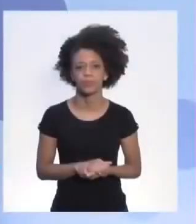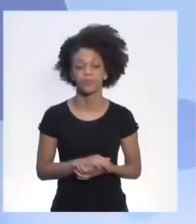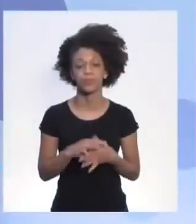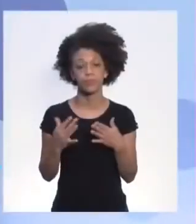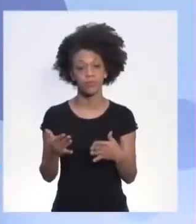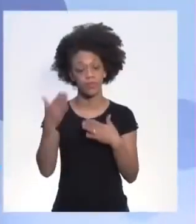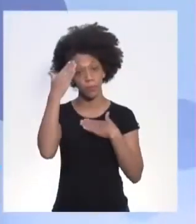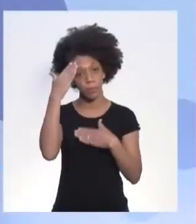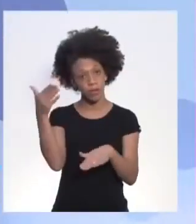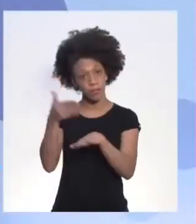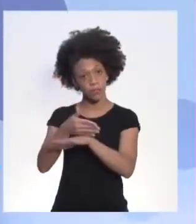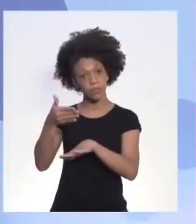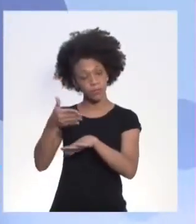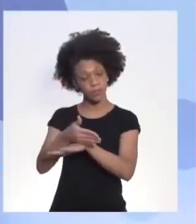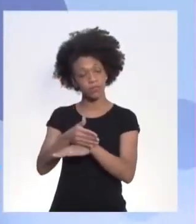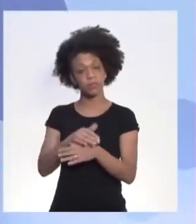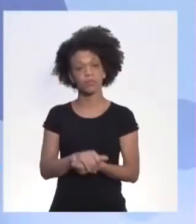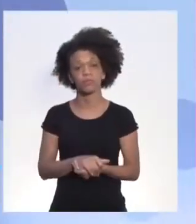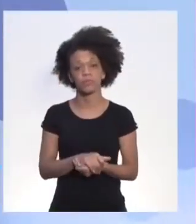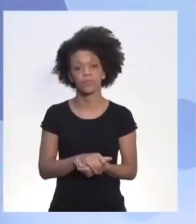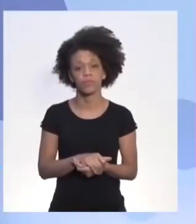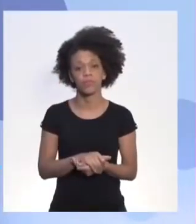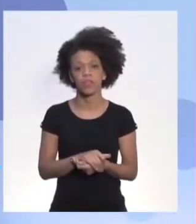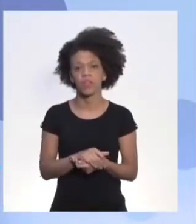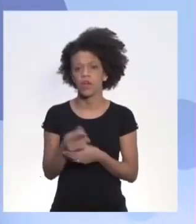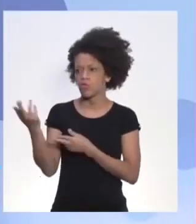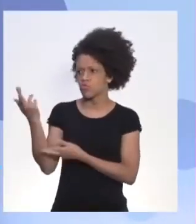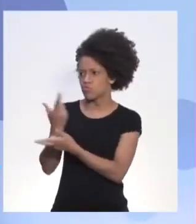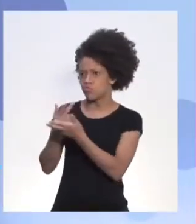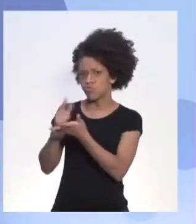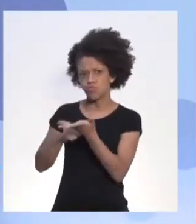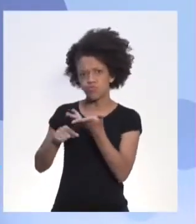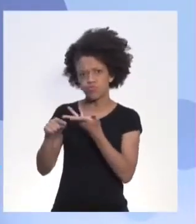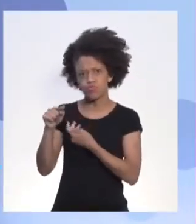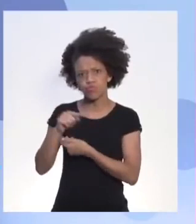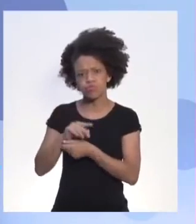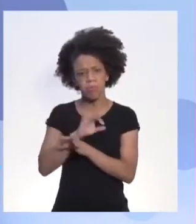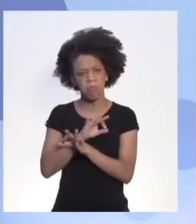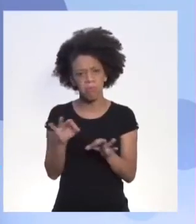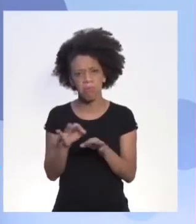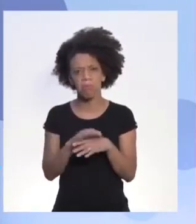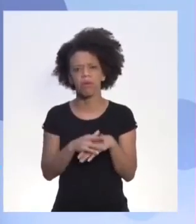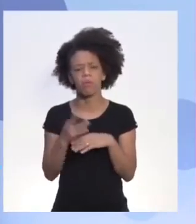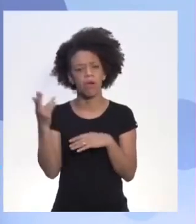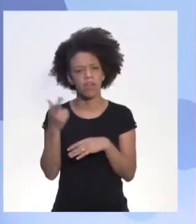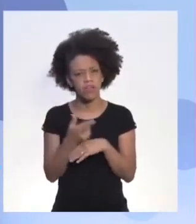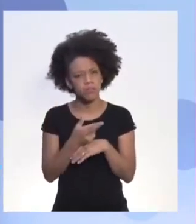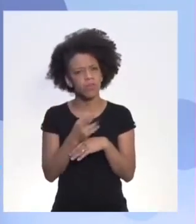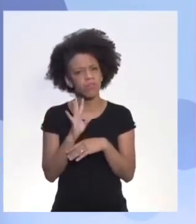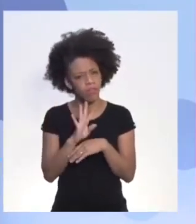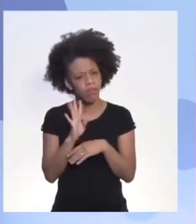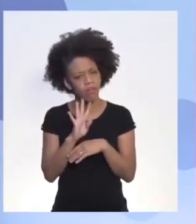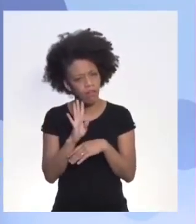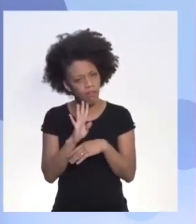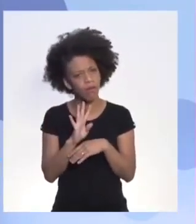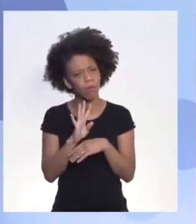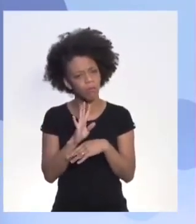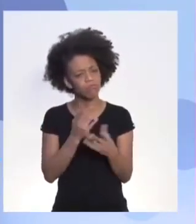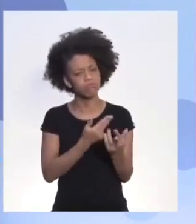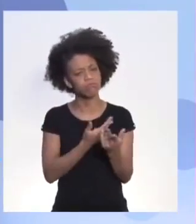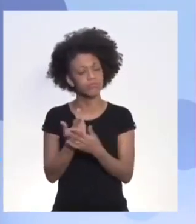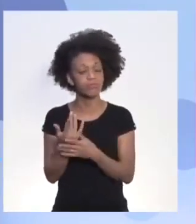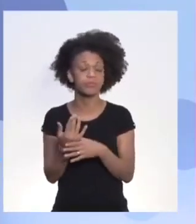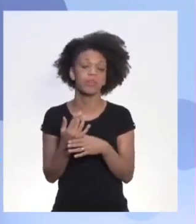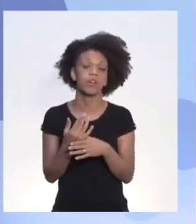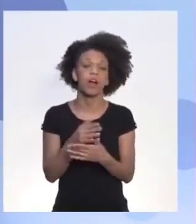Pessoal, obrigado pela participação. Jonas, o pessoal mandando super bem aqui. Parece que tem uma resposta que é bastante comum. Antes,